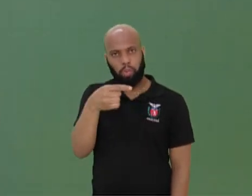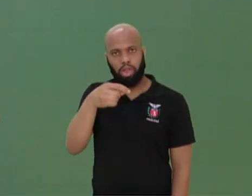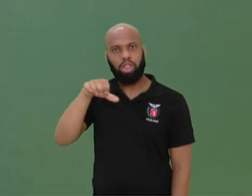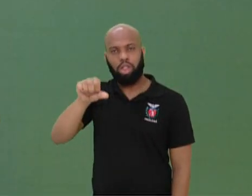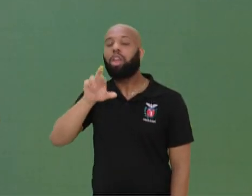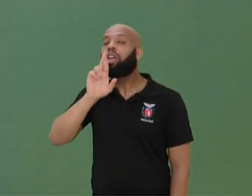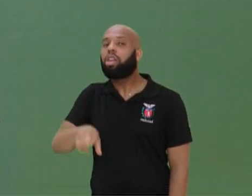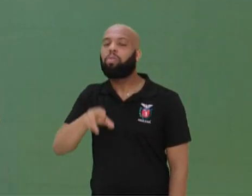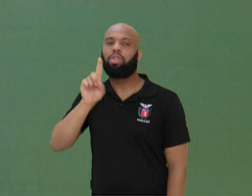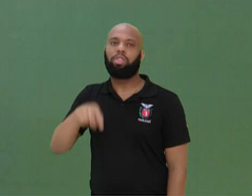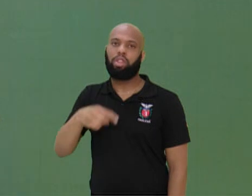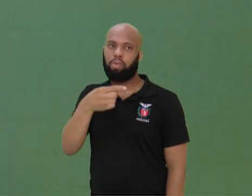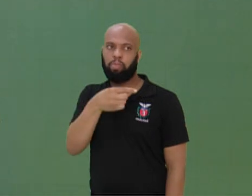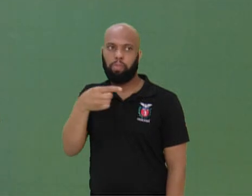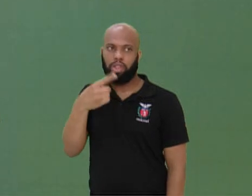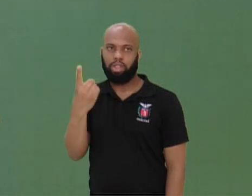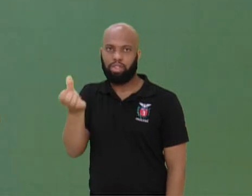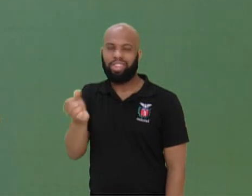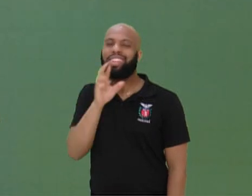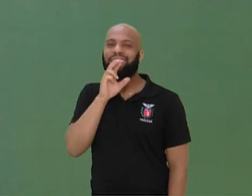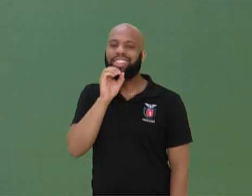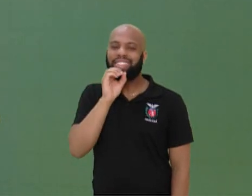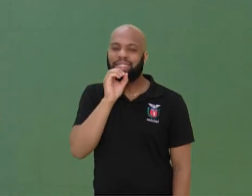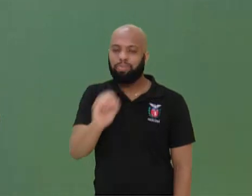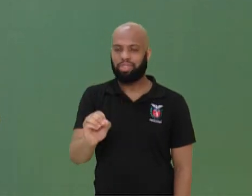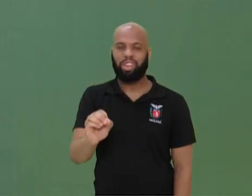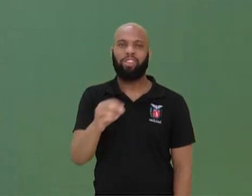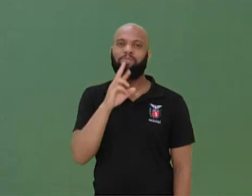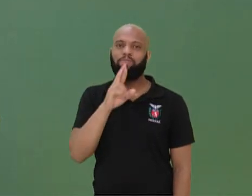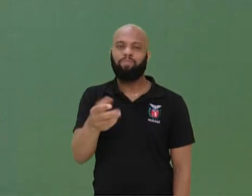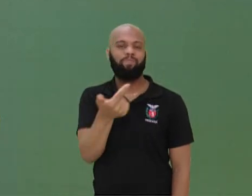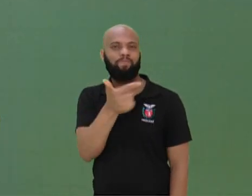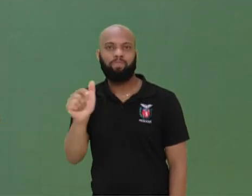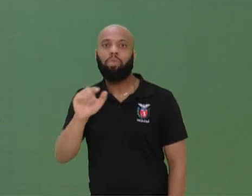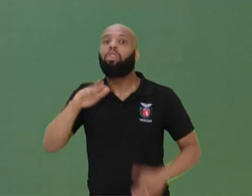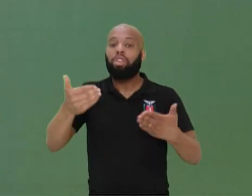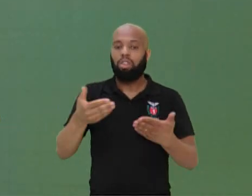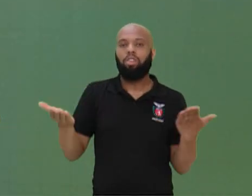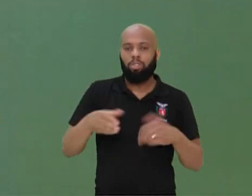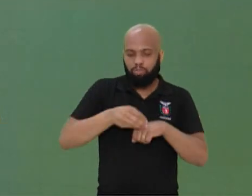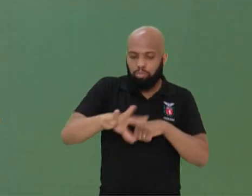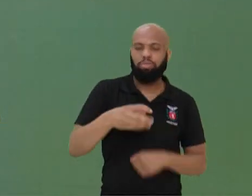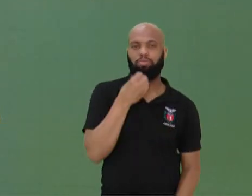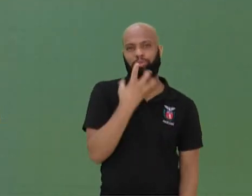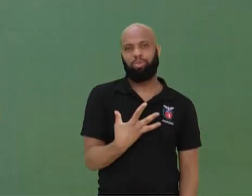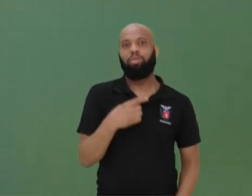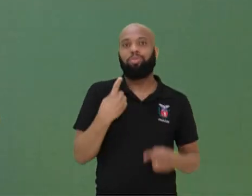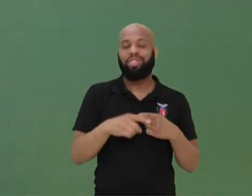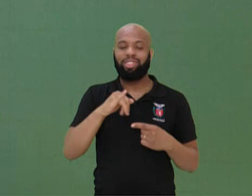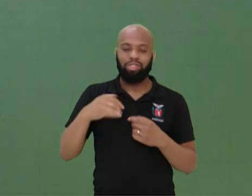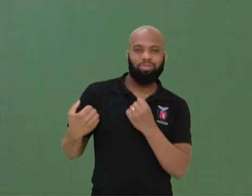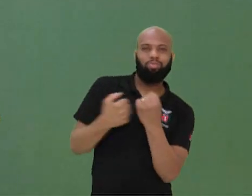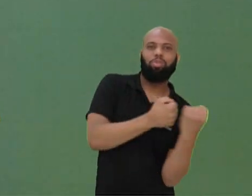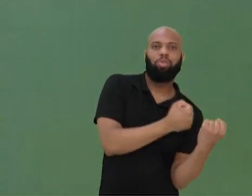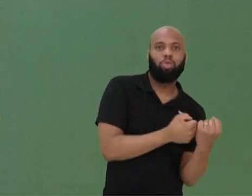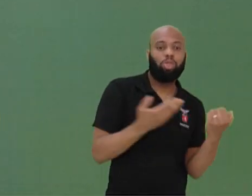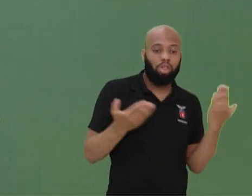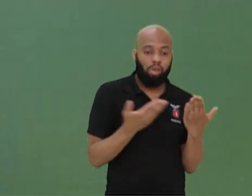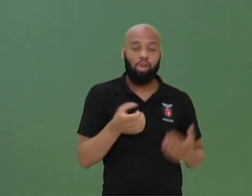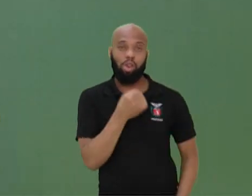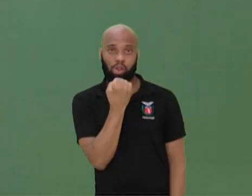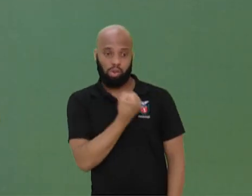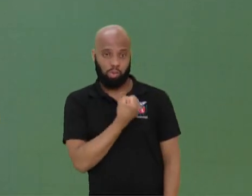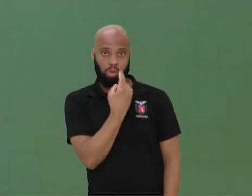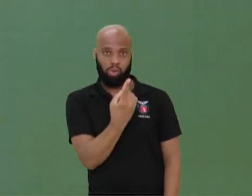menos 16. Perceba que não deu zero, né? Então, aí vai uma dica valiosa. Você substituindo o x por 1 é a soma